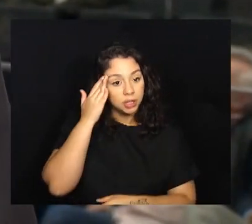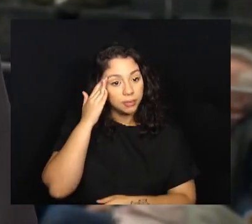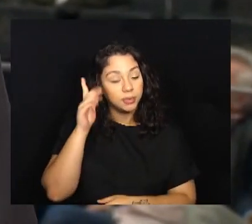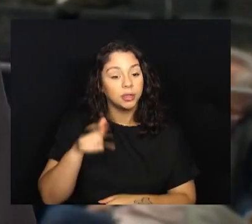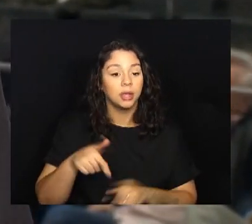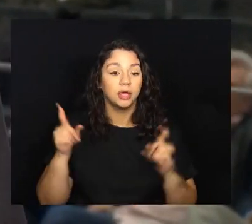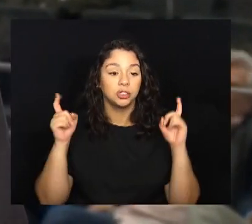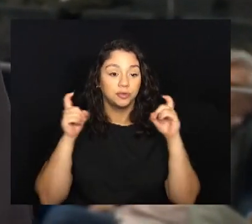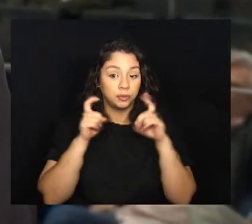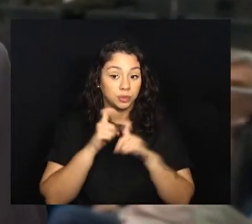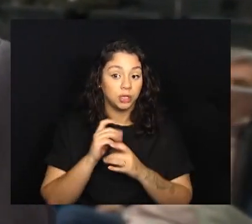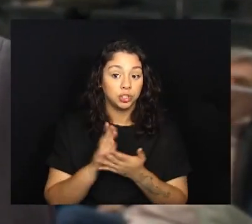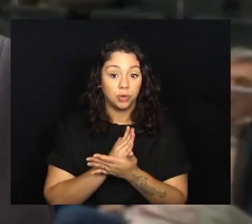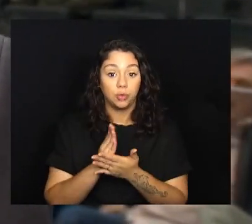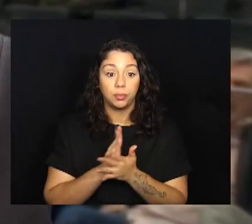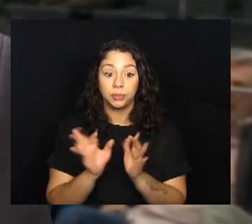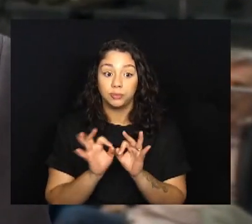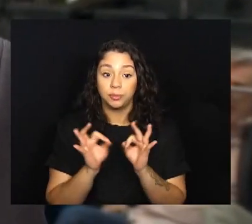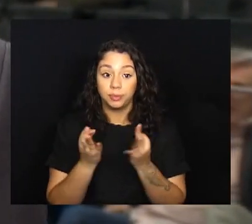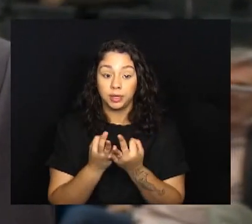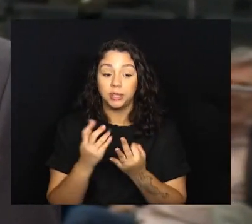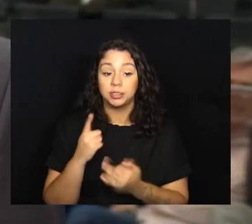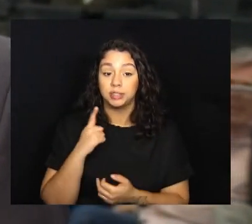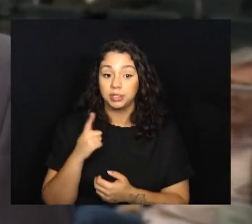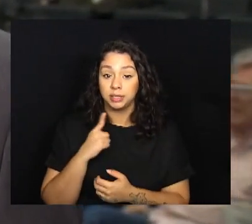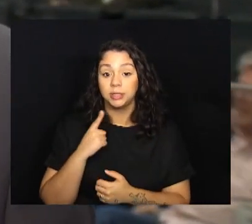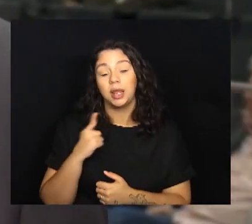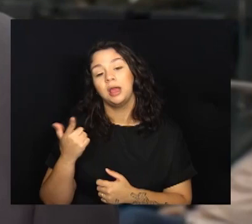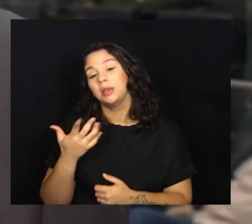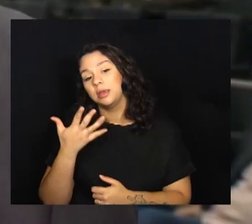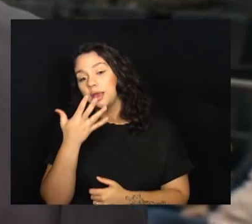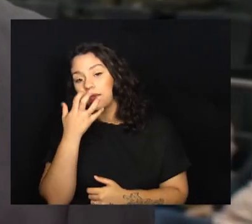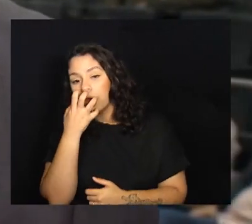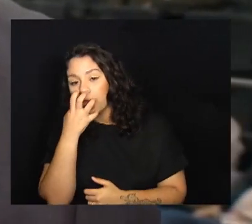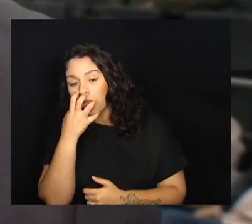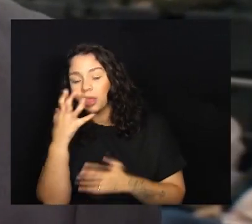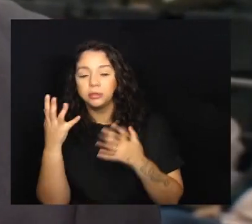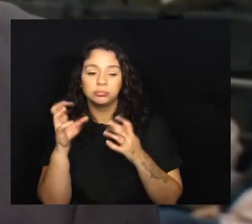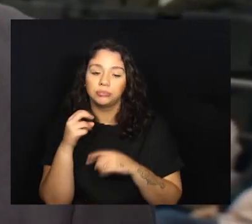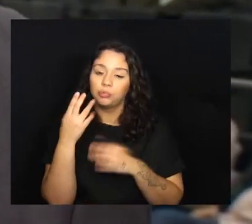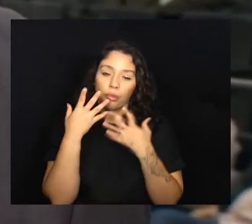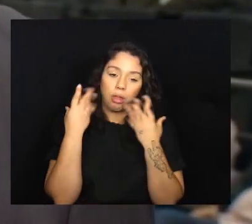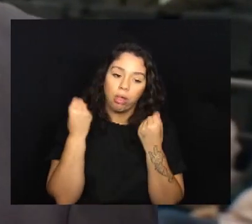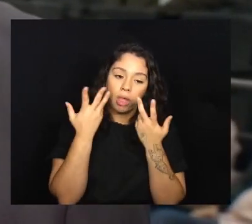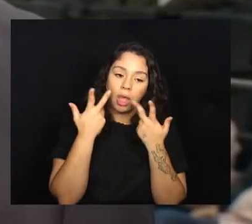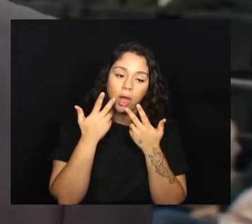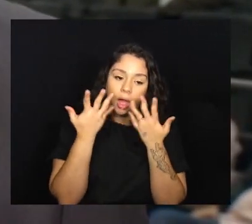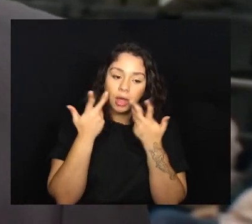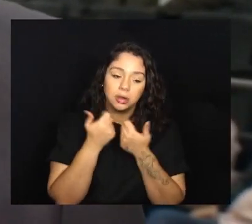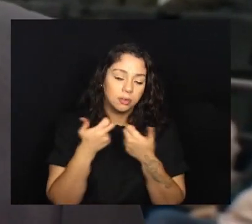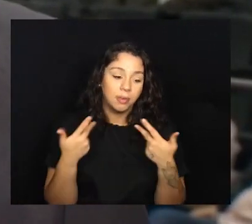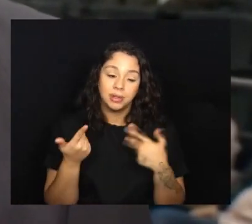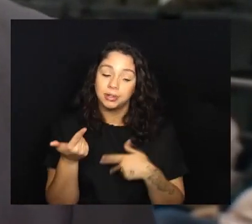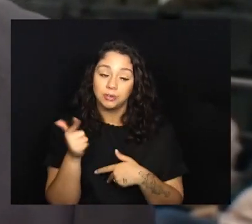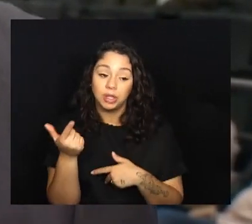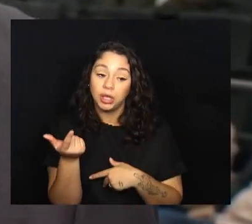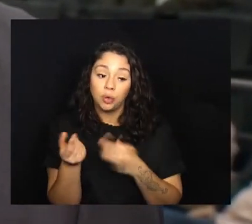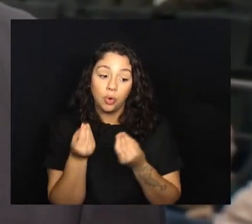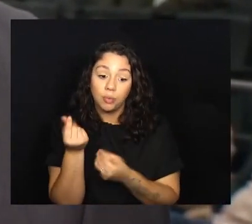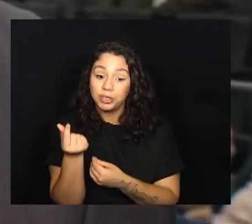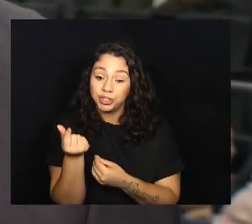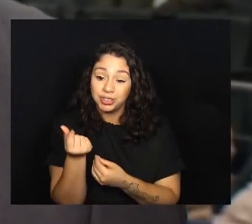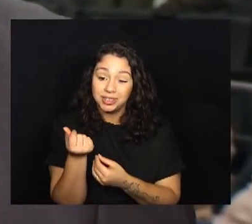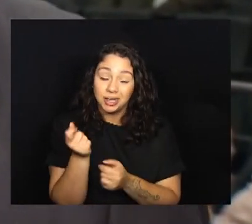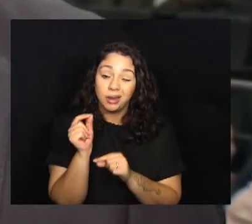algumas famílias que são tutores dos pets e não tem condições, né, financeiras de pagar para comprar determinados